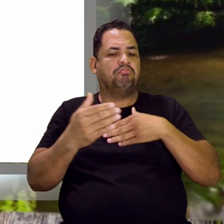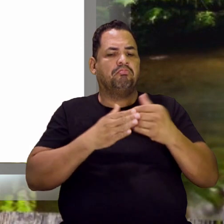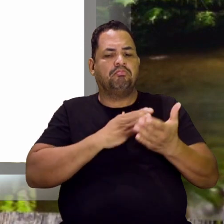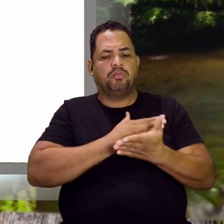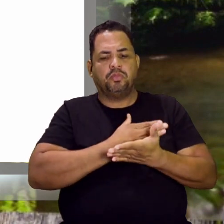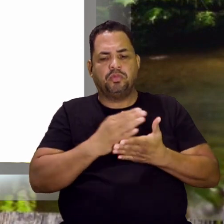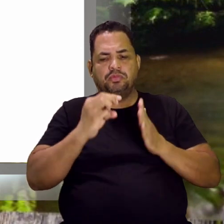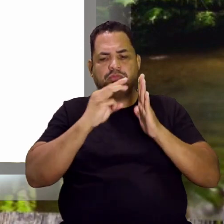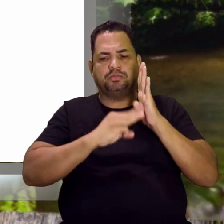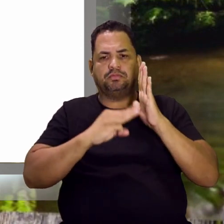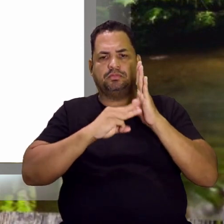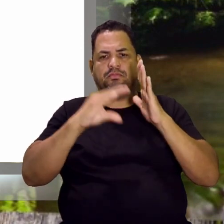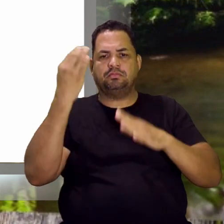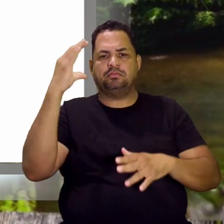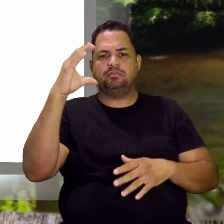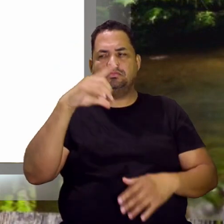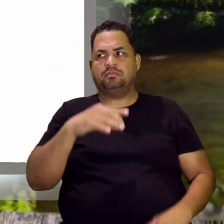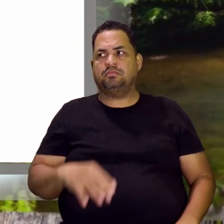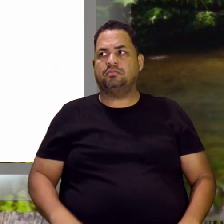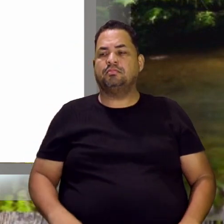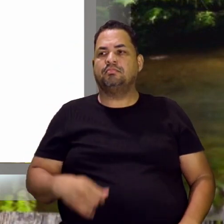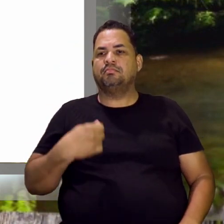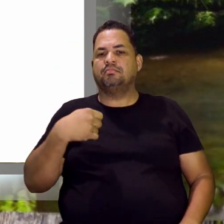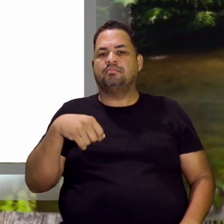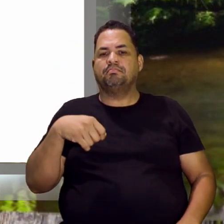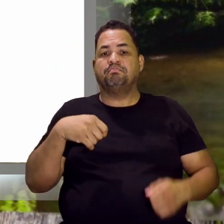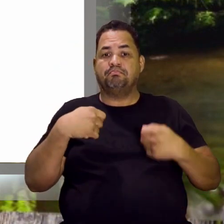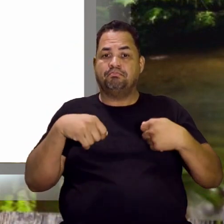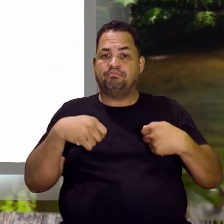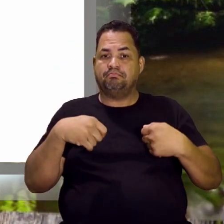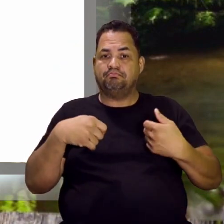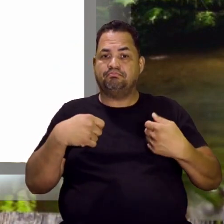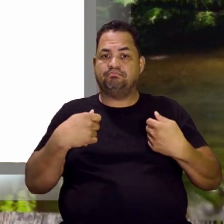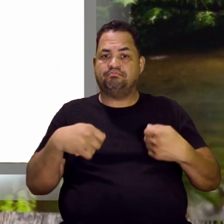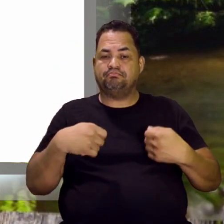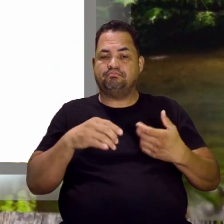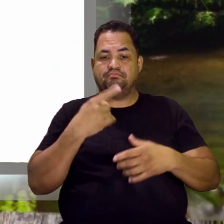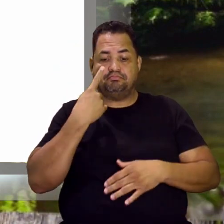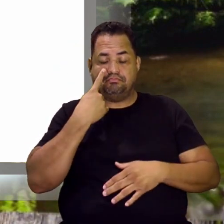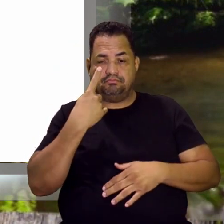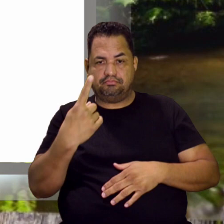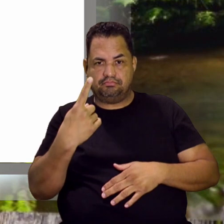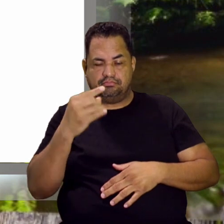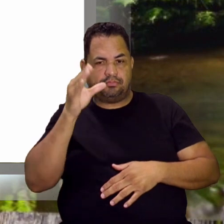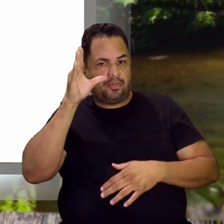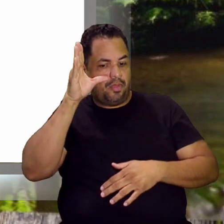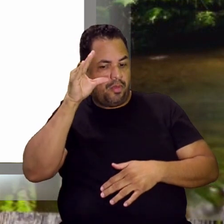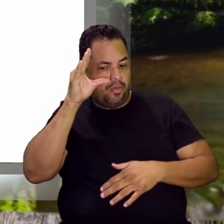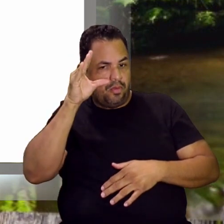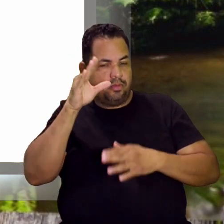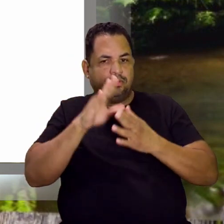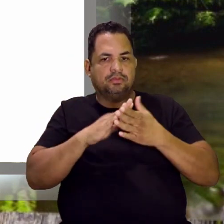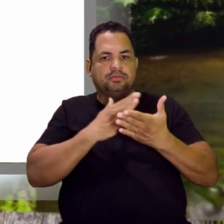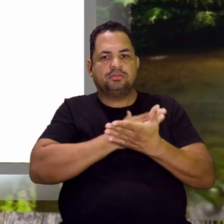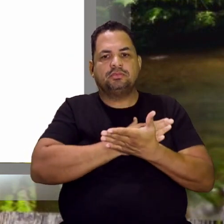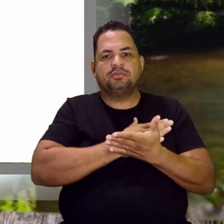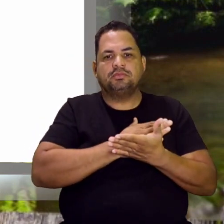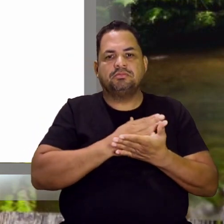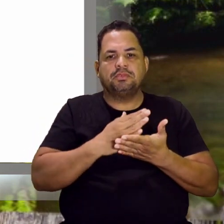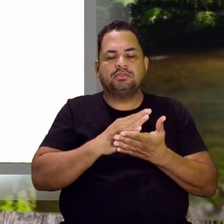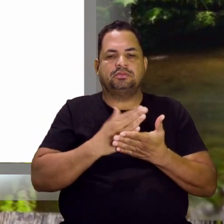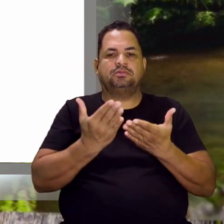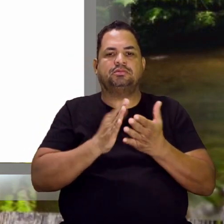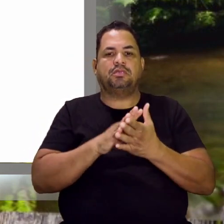de método científico. Eu tenho que primeiro observar. A minha curiosidade, ela vai partir da minha